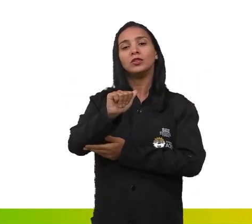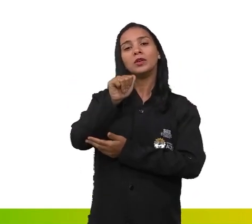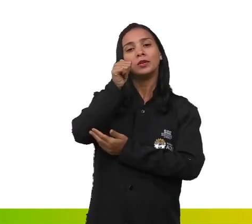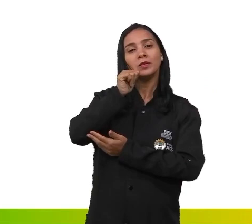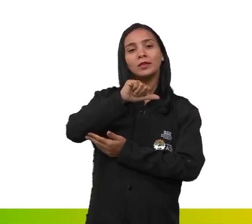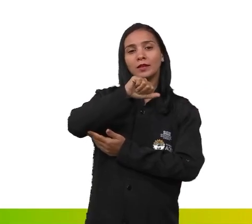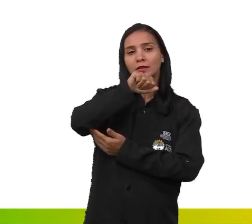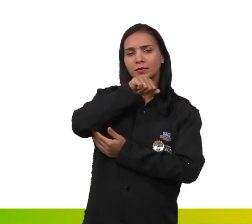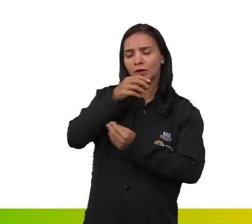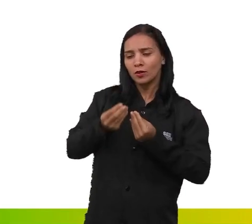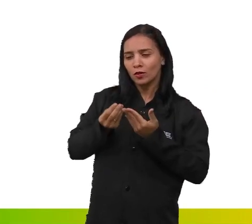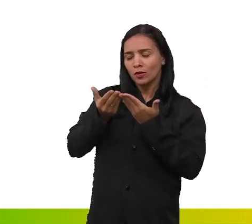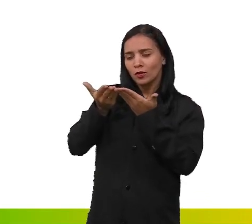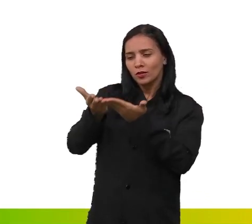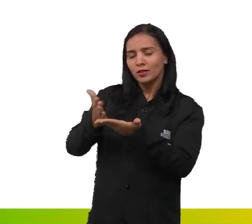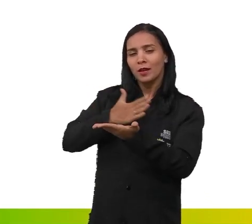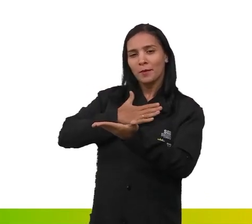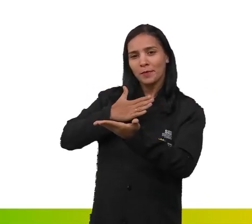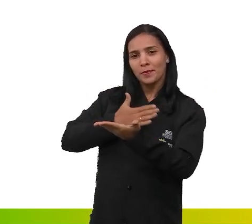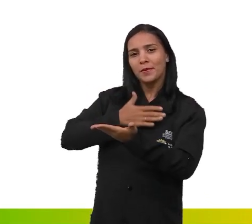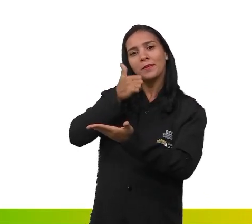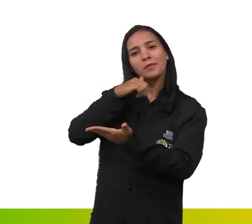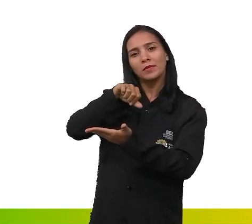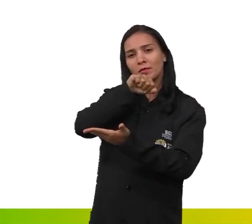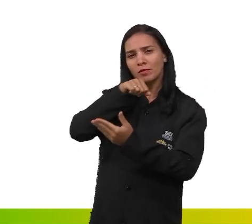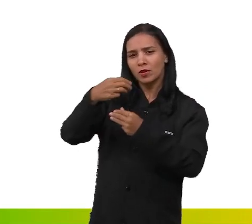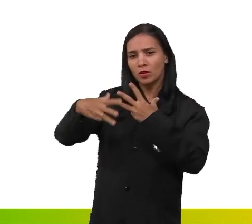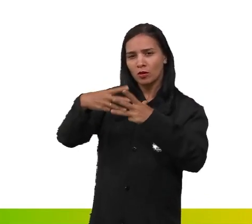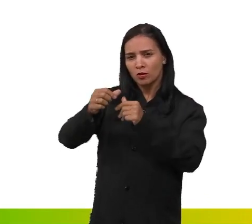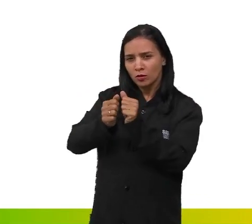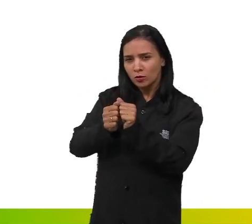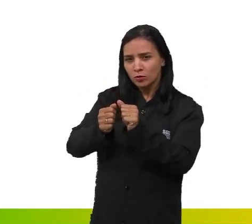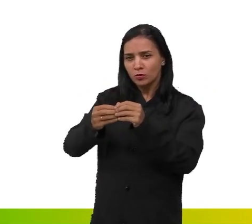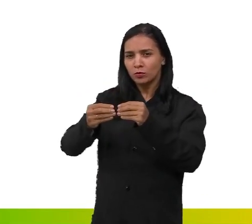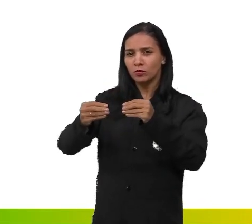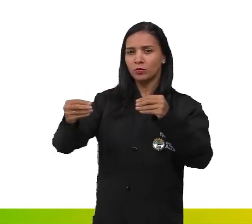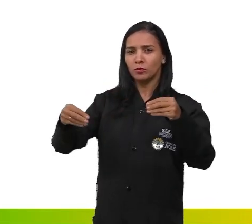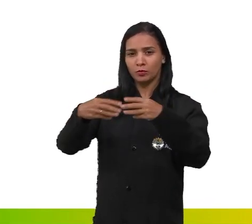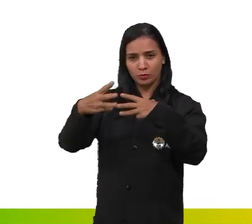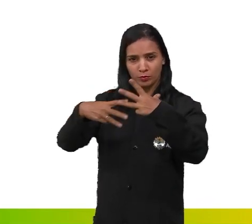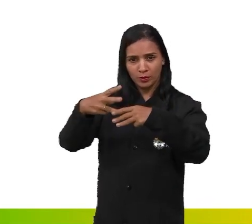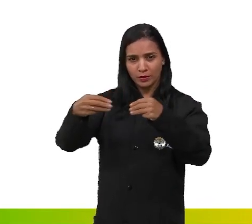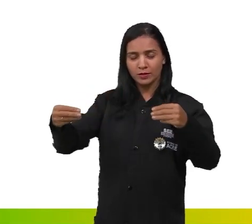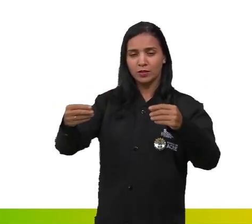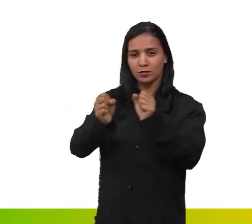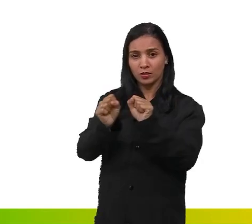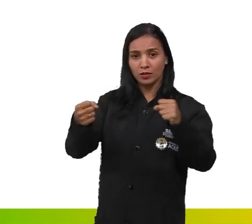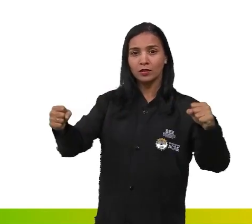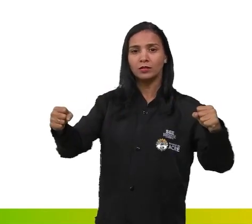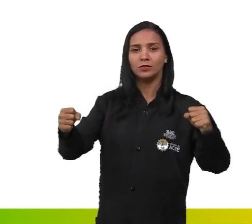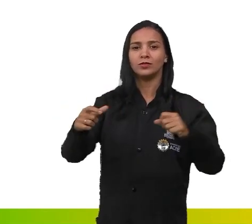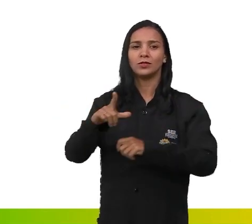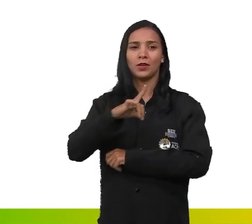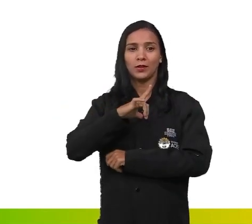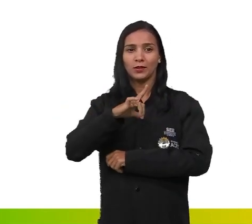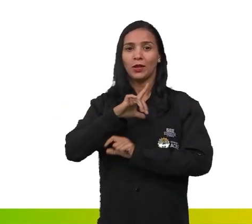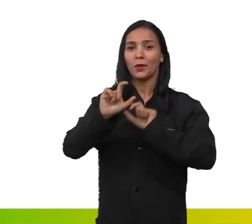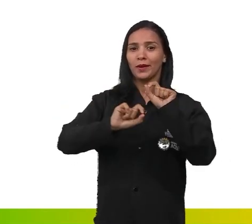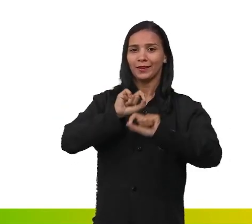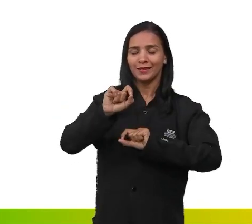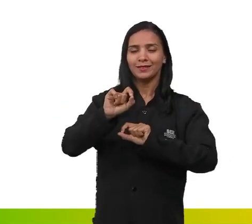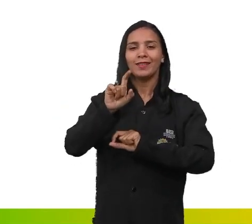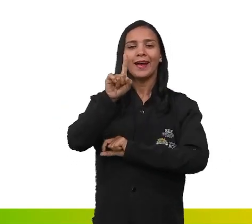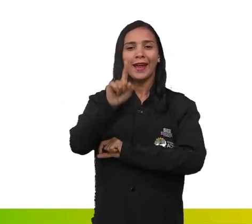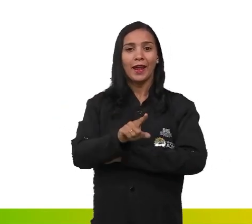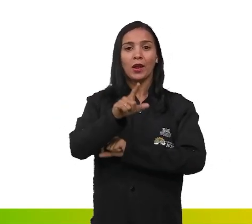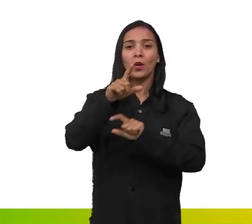um grande presente. Então, nesse caso, nós temos aí Mother's Day, que no caso seria